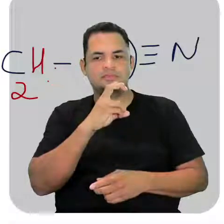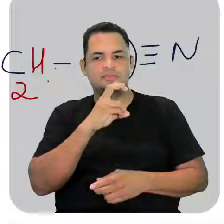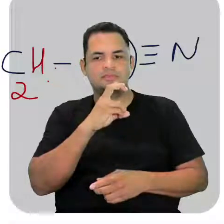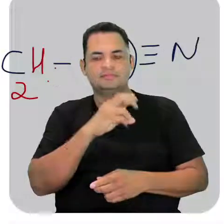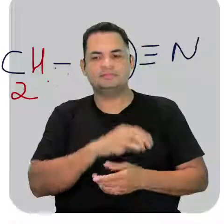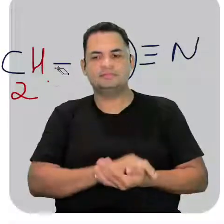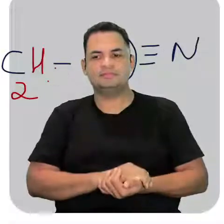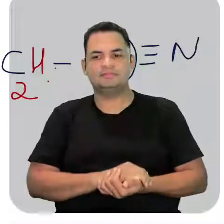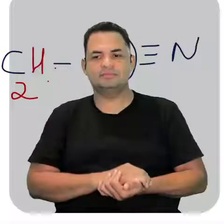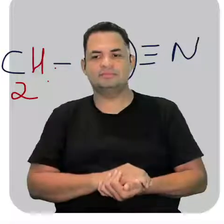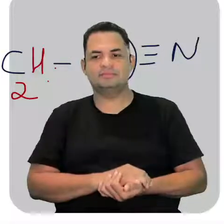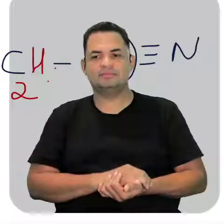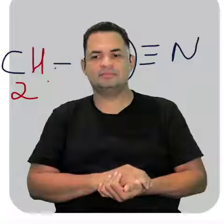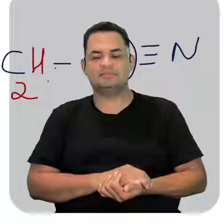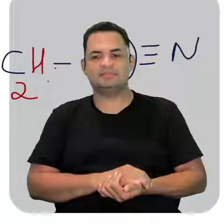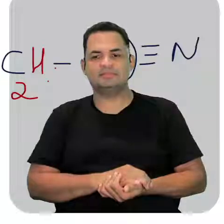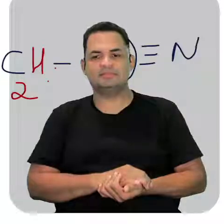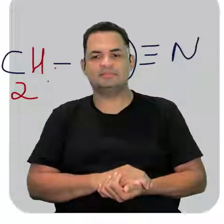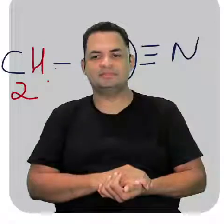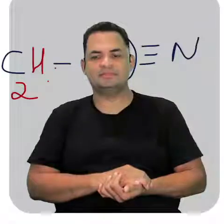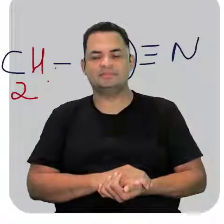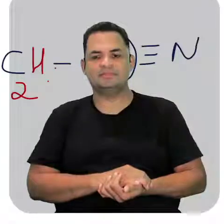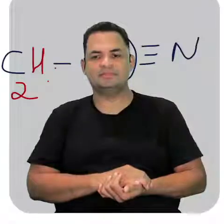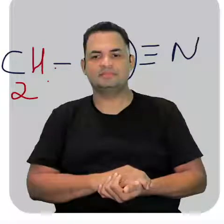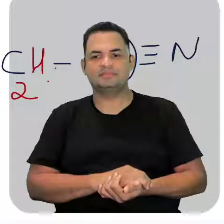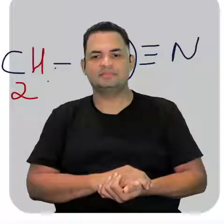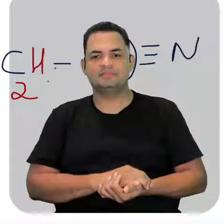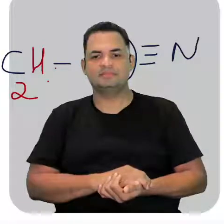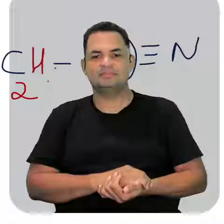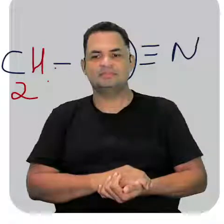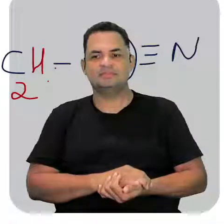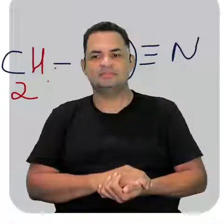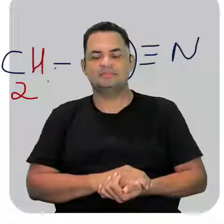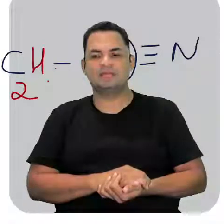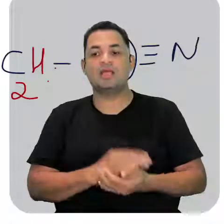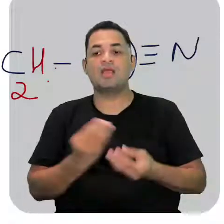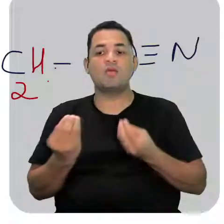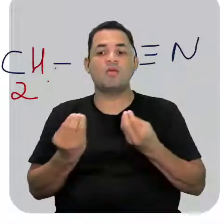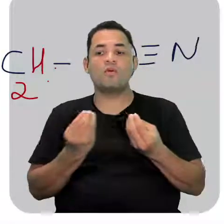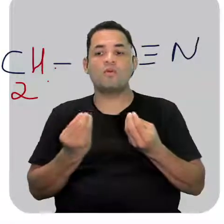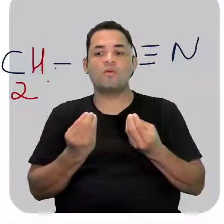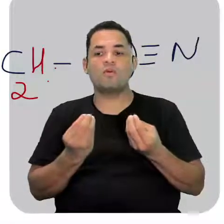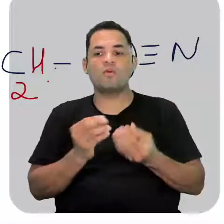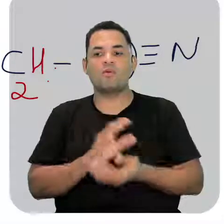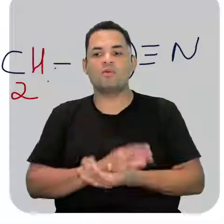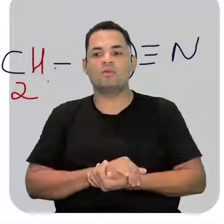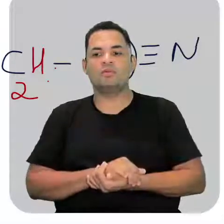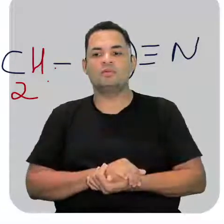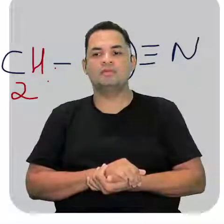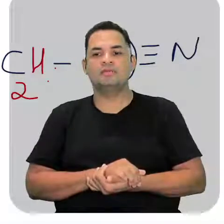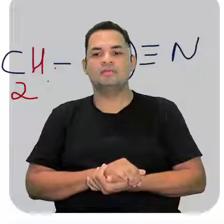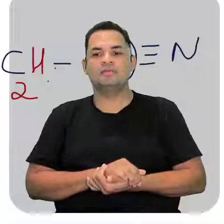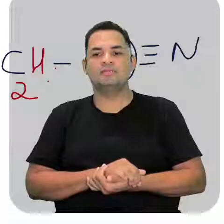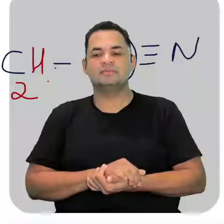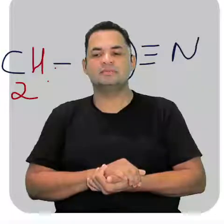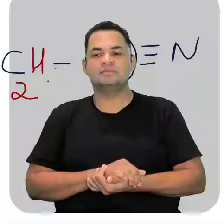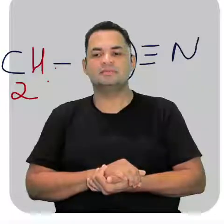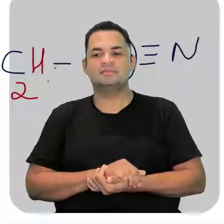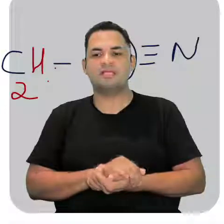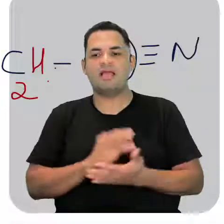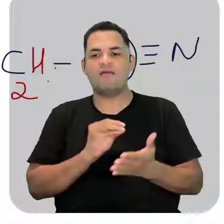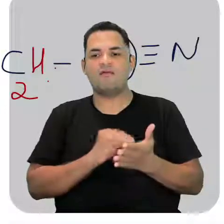aqui. Então, eu vou colocar só um. Aí fica como se eu coloco só um lá? Aqui